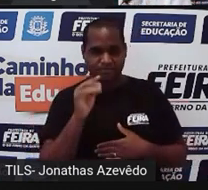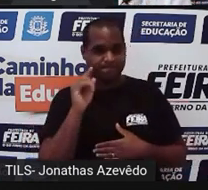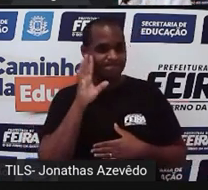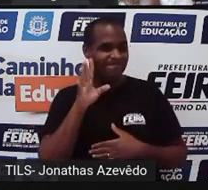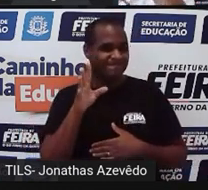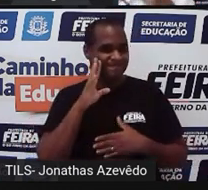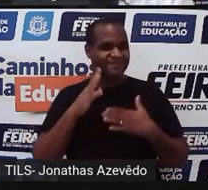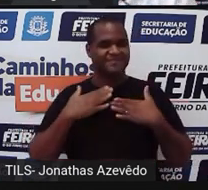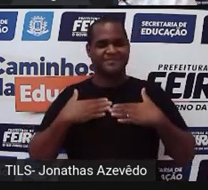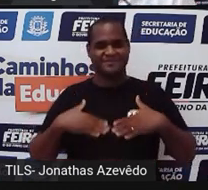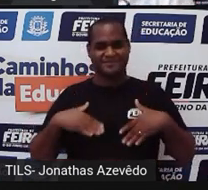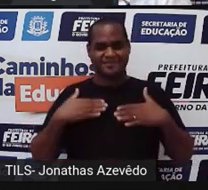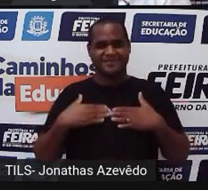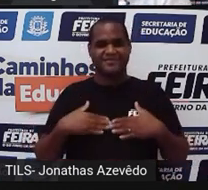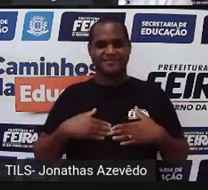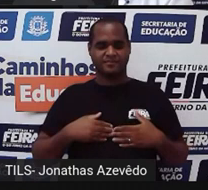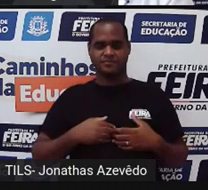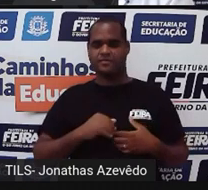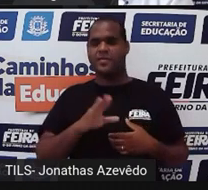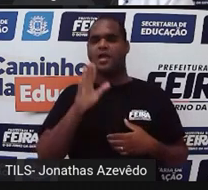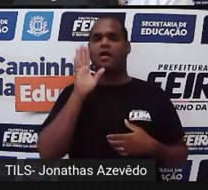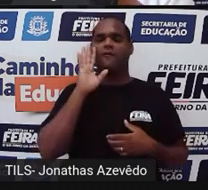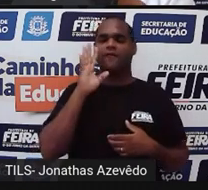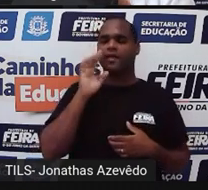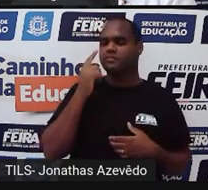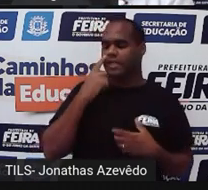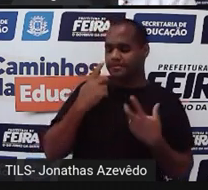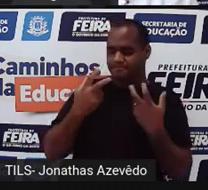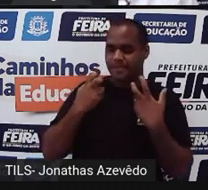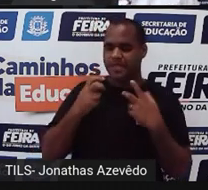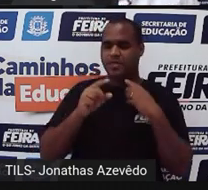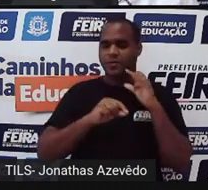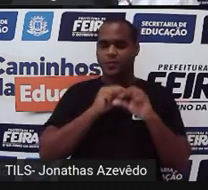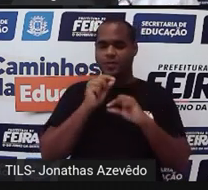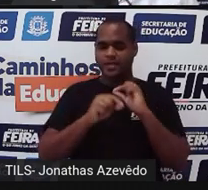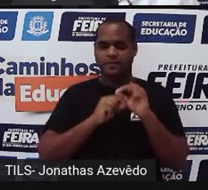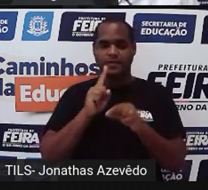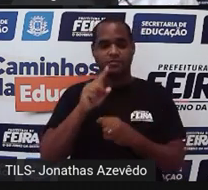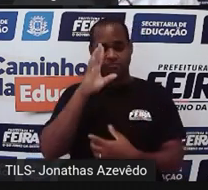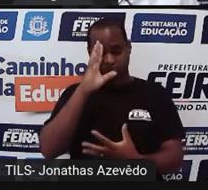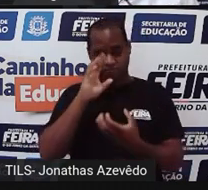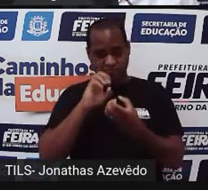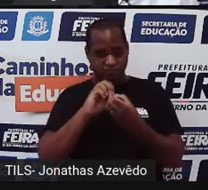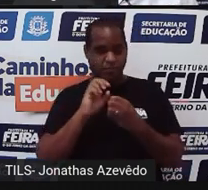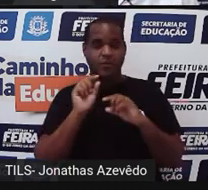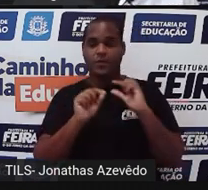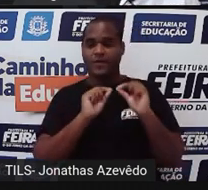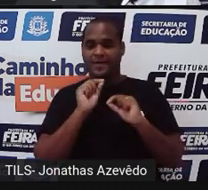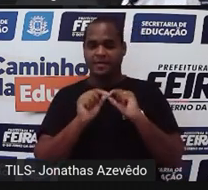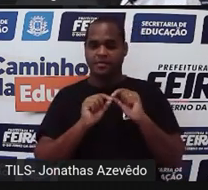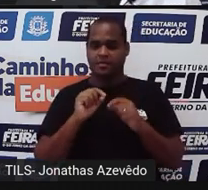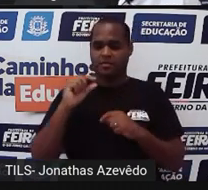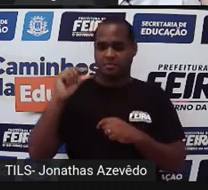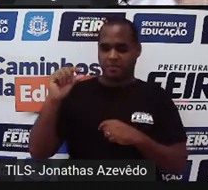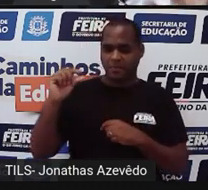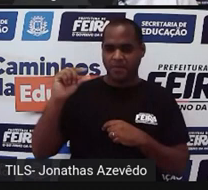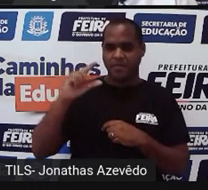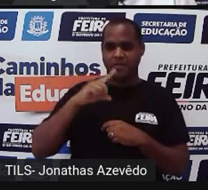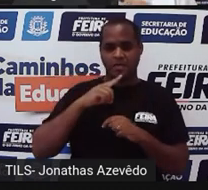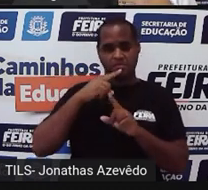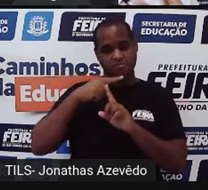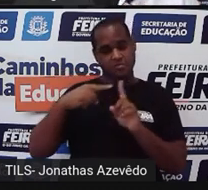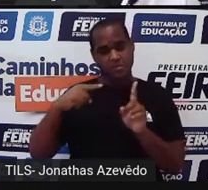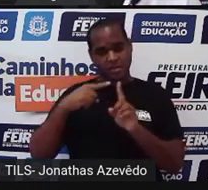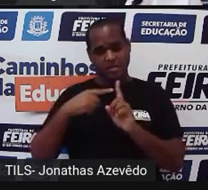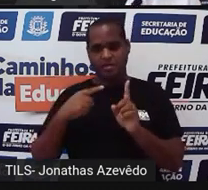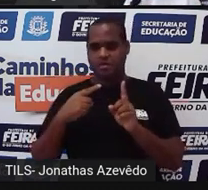pausa para ver até aqui, né? O quanto foi que a gente entendeu? Pouca coisa.